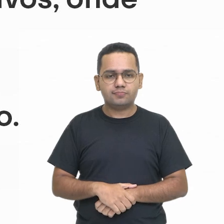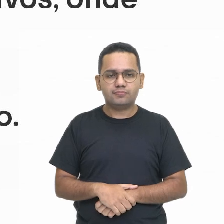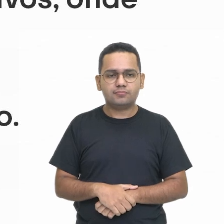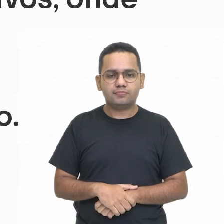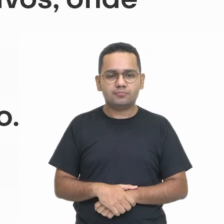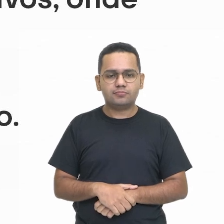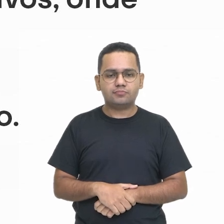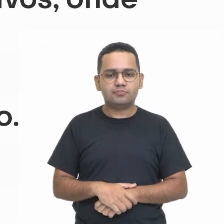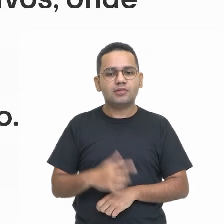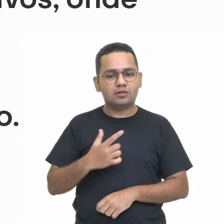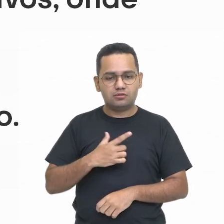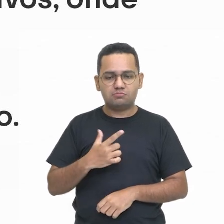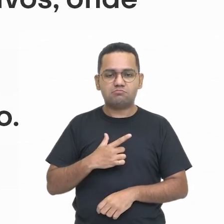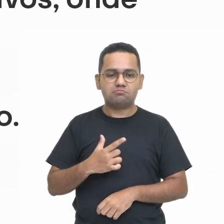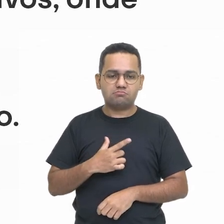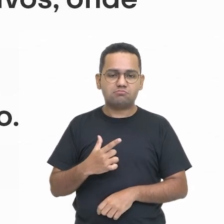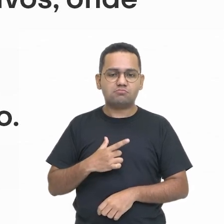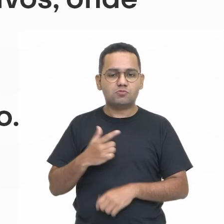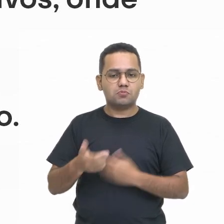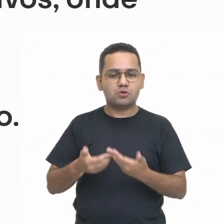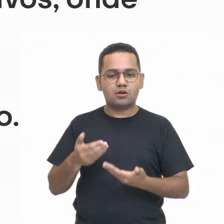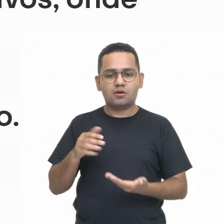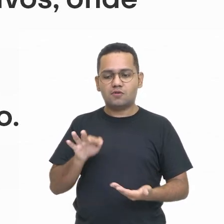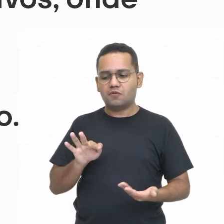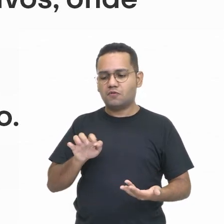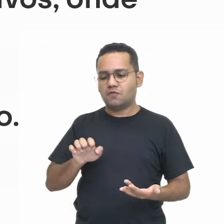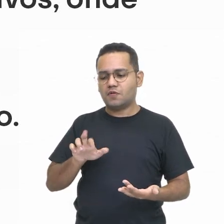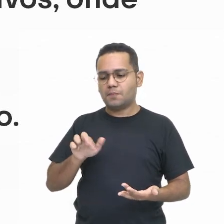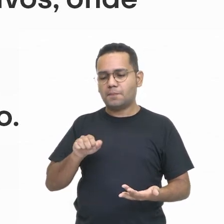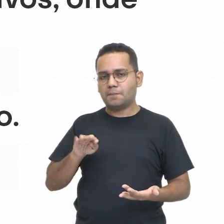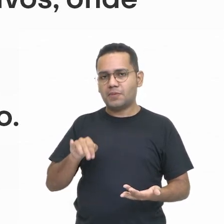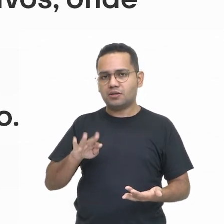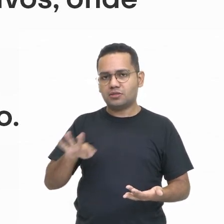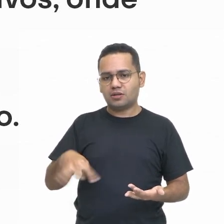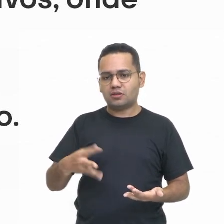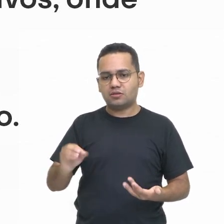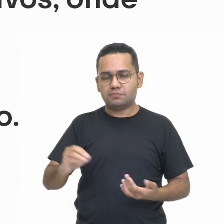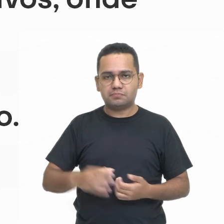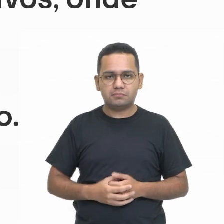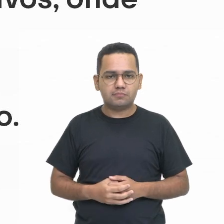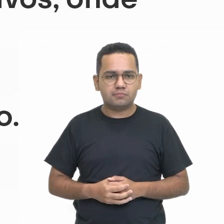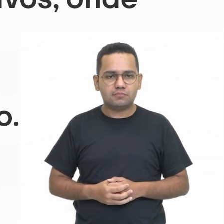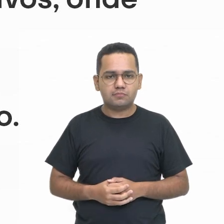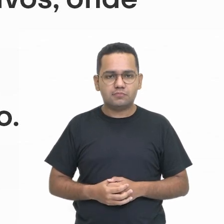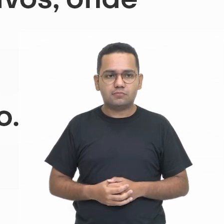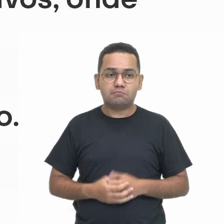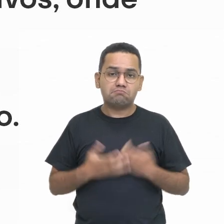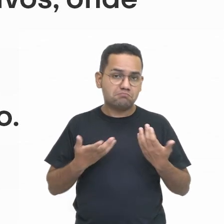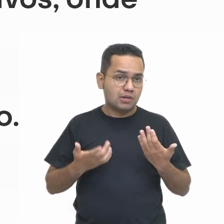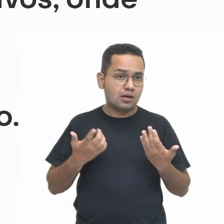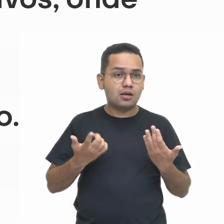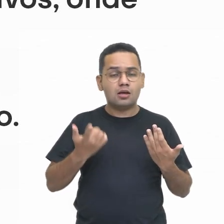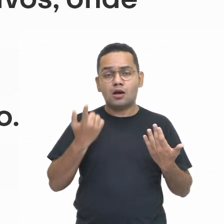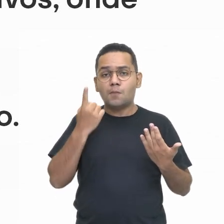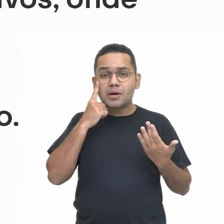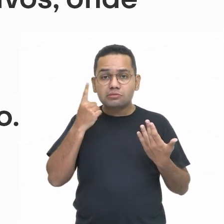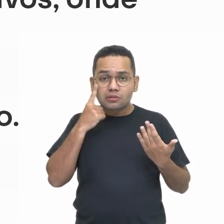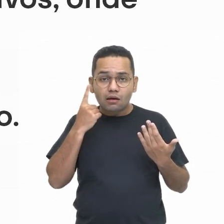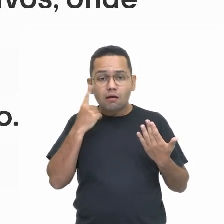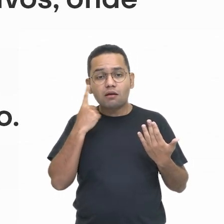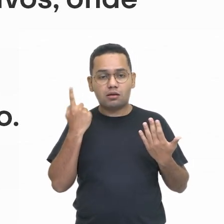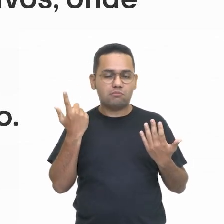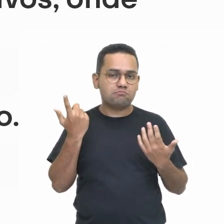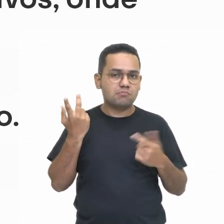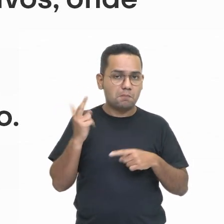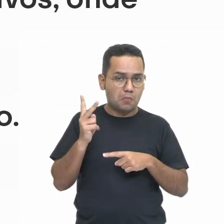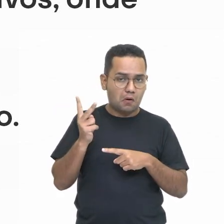realizavam fermentação, certo? Então, nós temos aí essa ideia de hipótese heterotrófica,